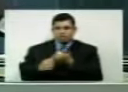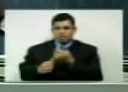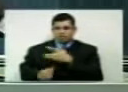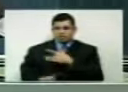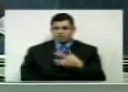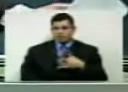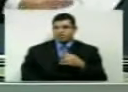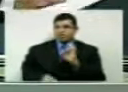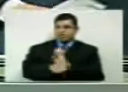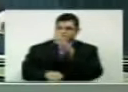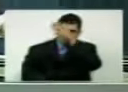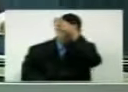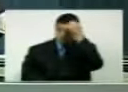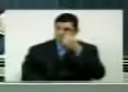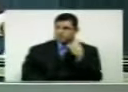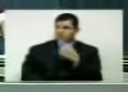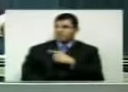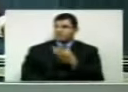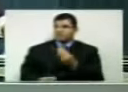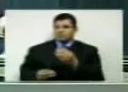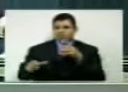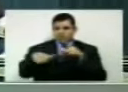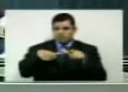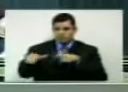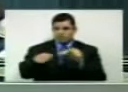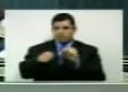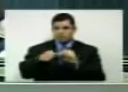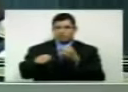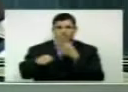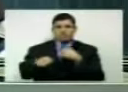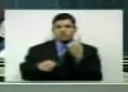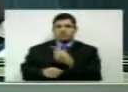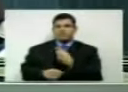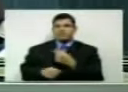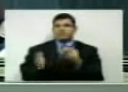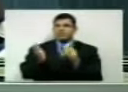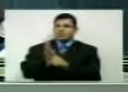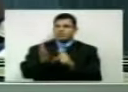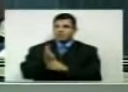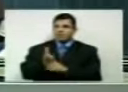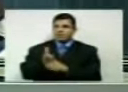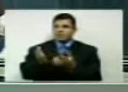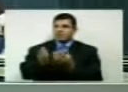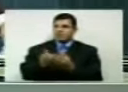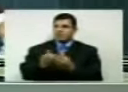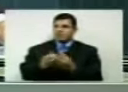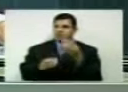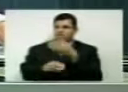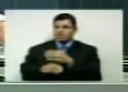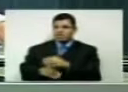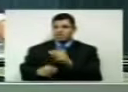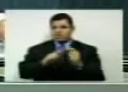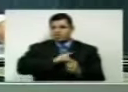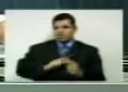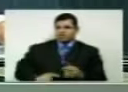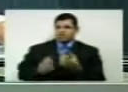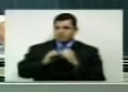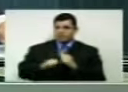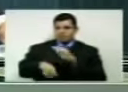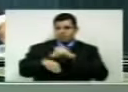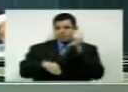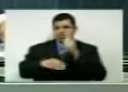na saúde pública no estado do Amazonas. Nós temos muitos desafios a superar. E o nosso papel do parlamento é instigar o governo para que